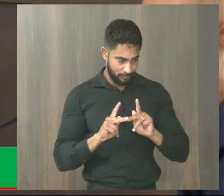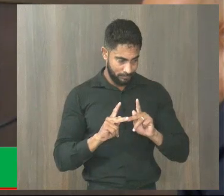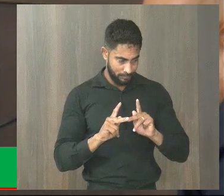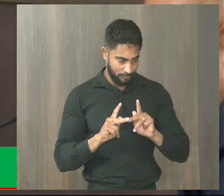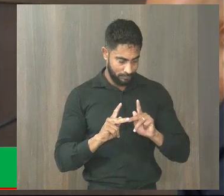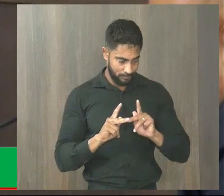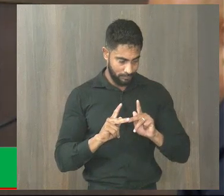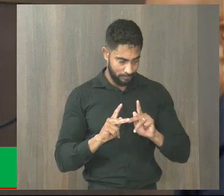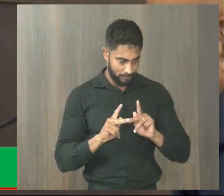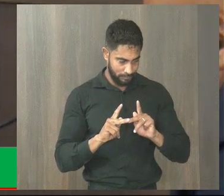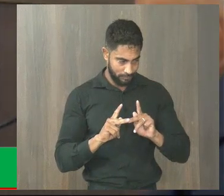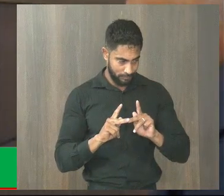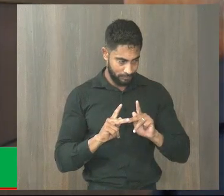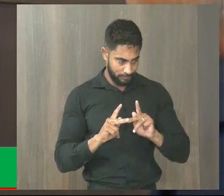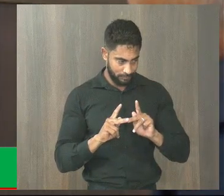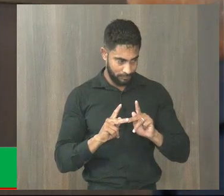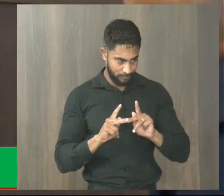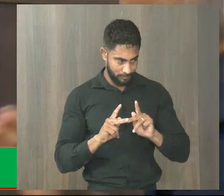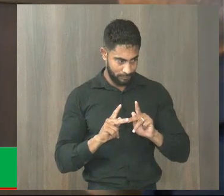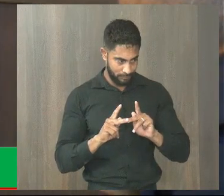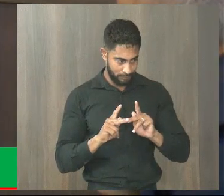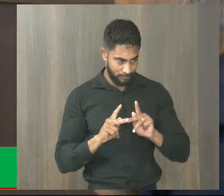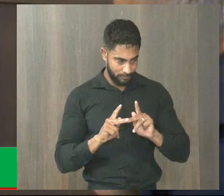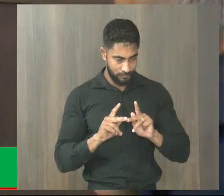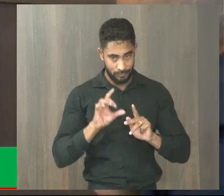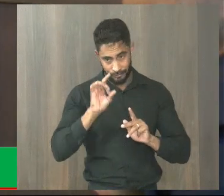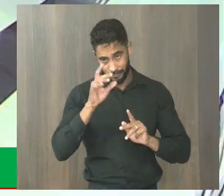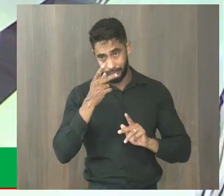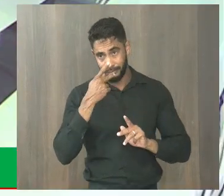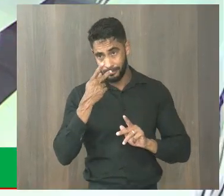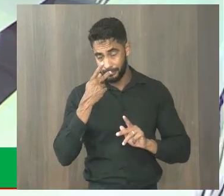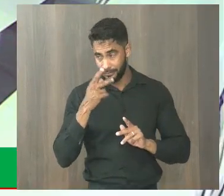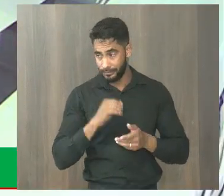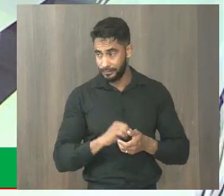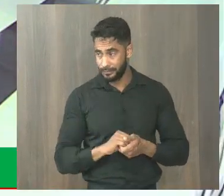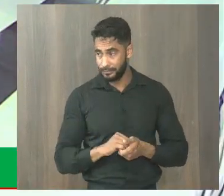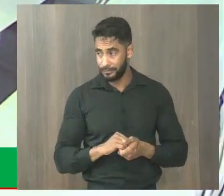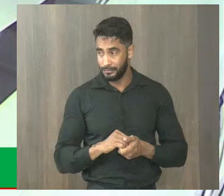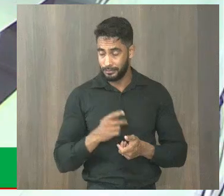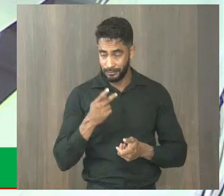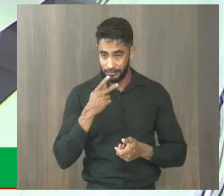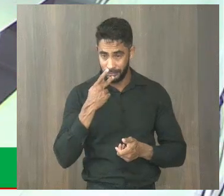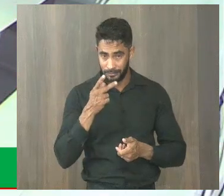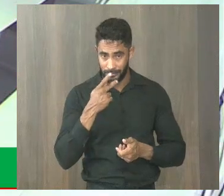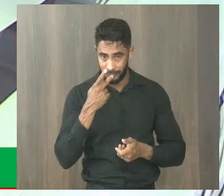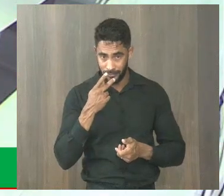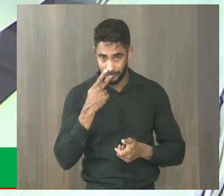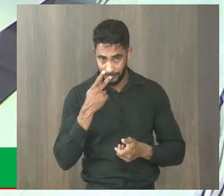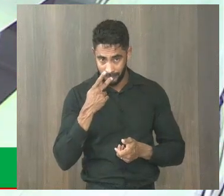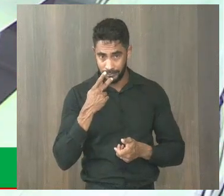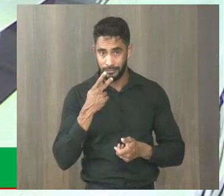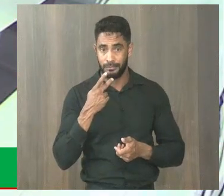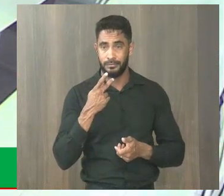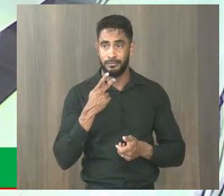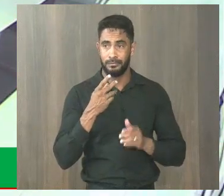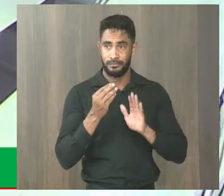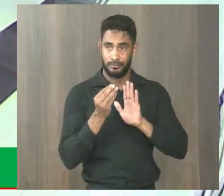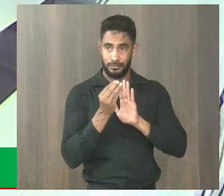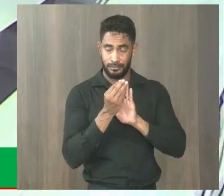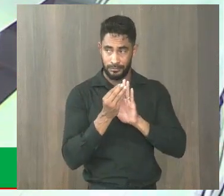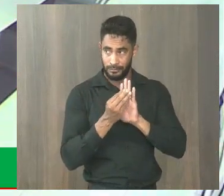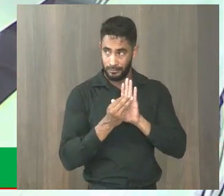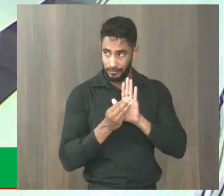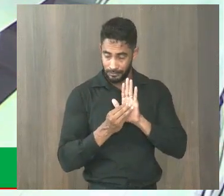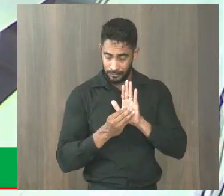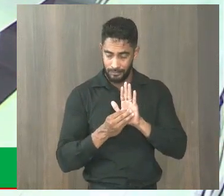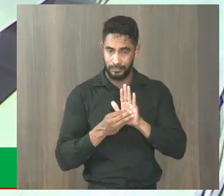Mais alguém? Presidente, só uma parte aí. Sim. Eu falei do cronograma das